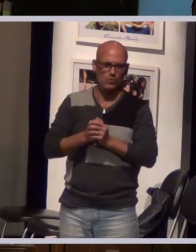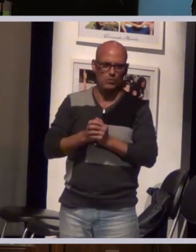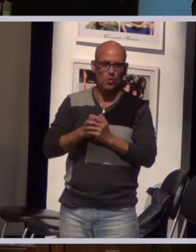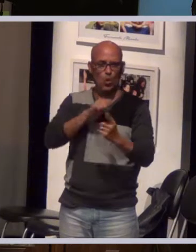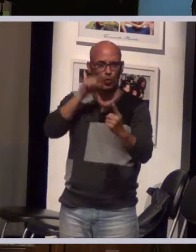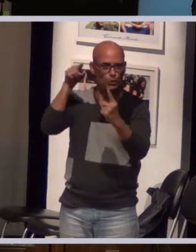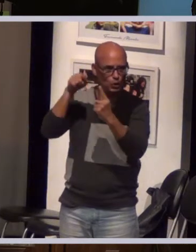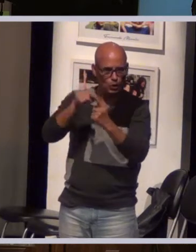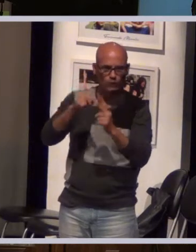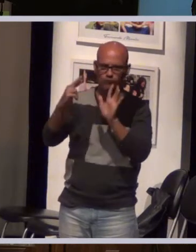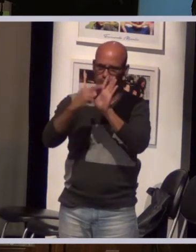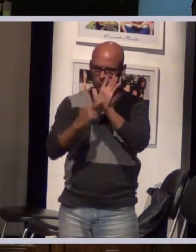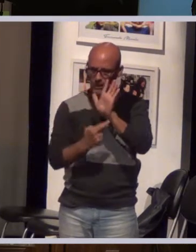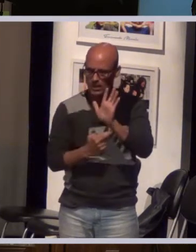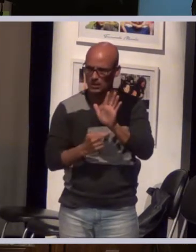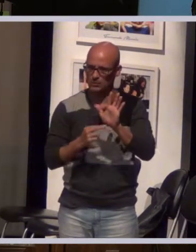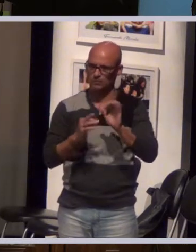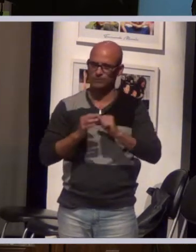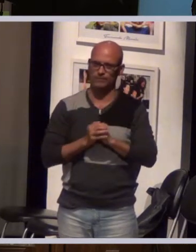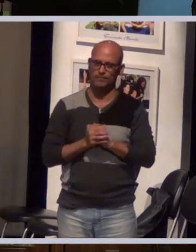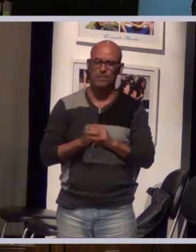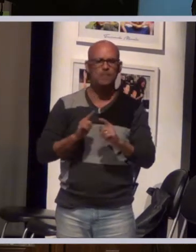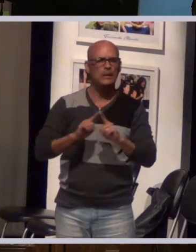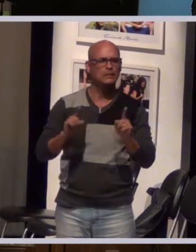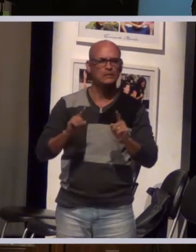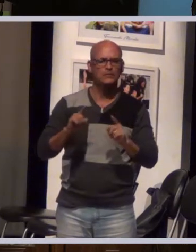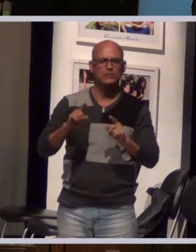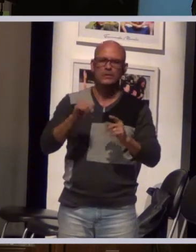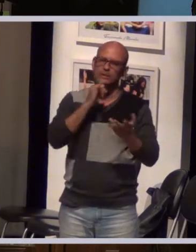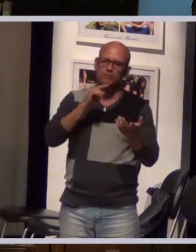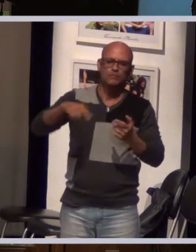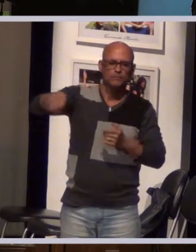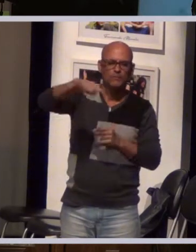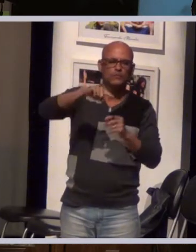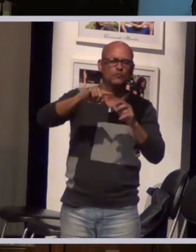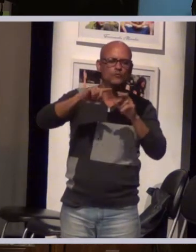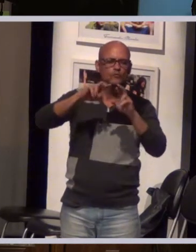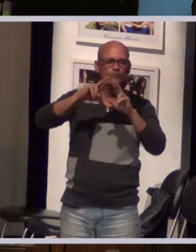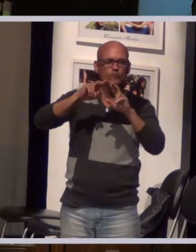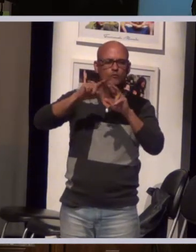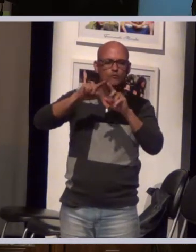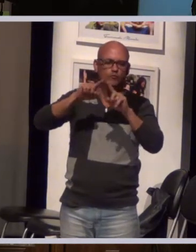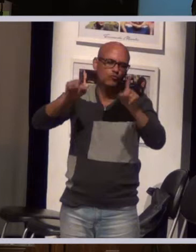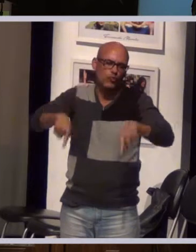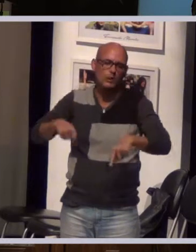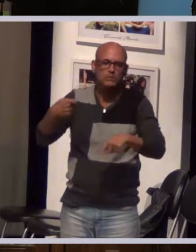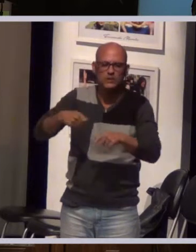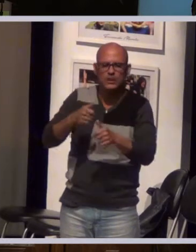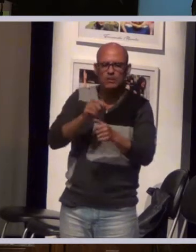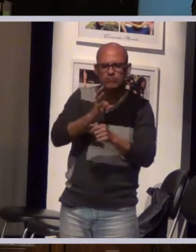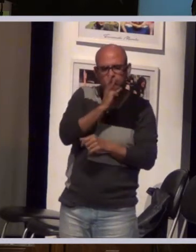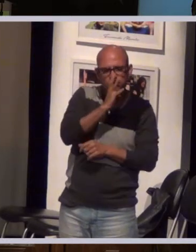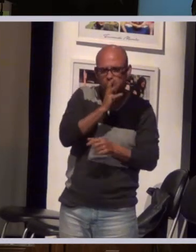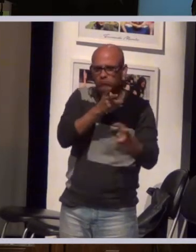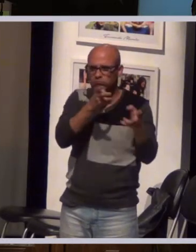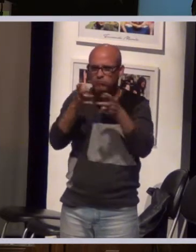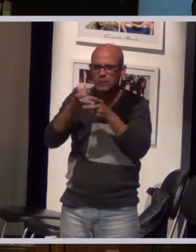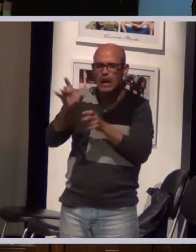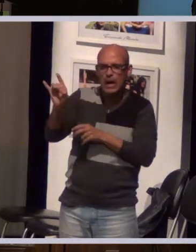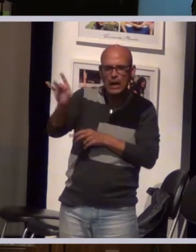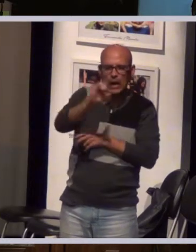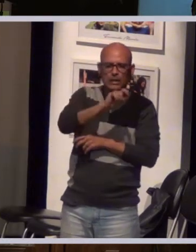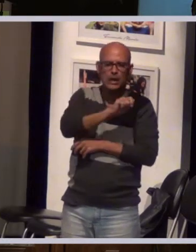objetivos e normas. Para isso, os funcionários precisam observar e ouvir cada aluno com